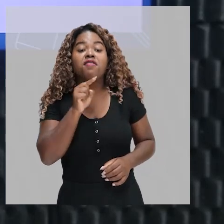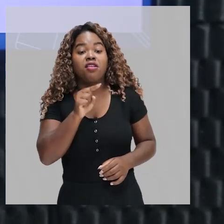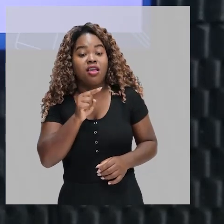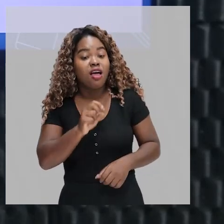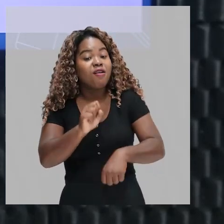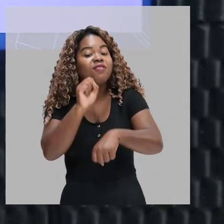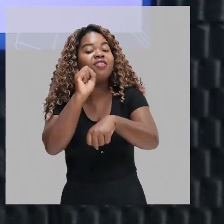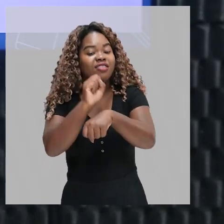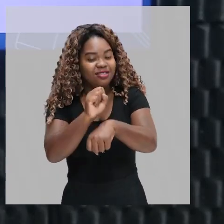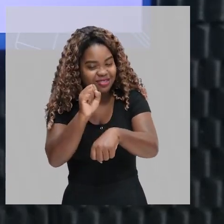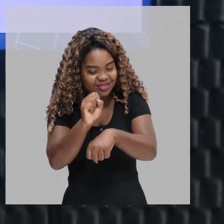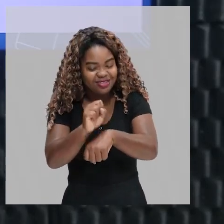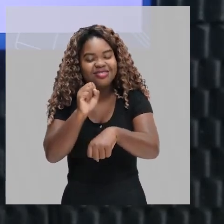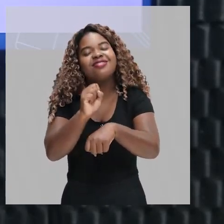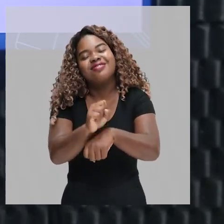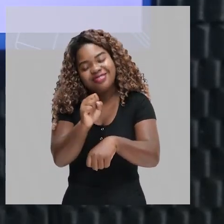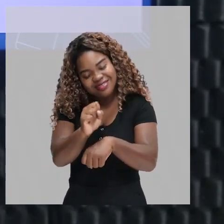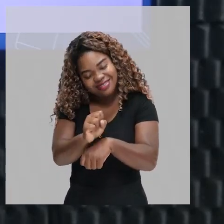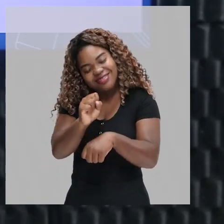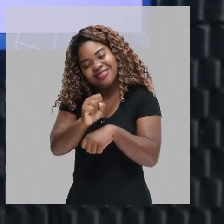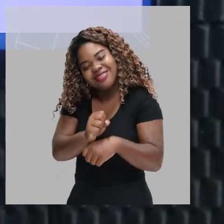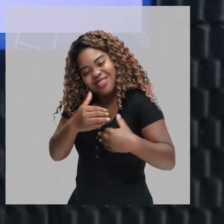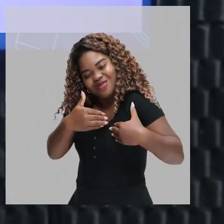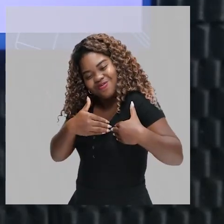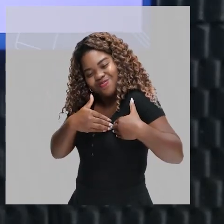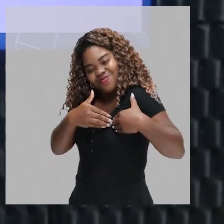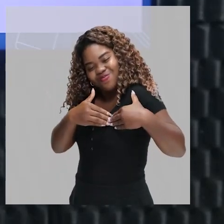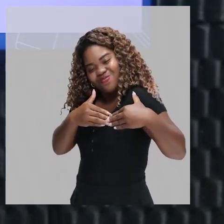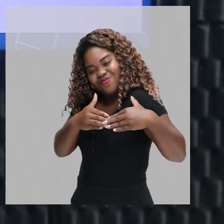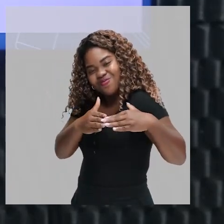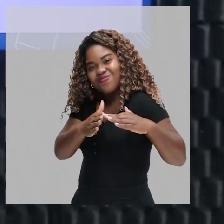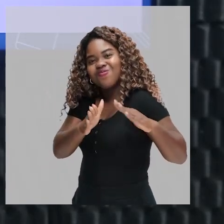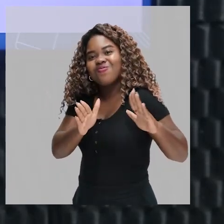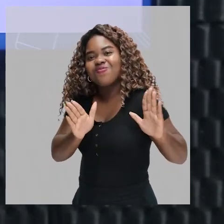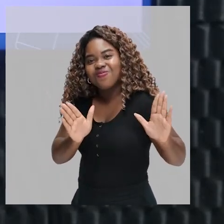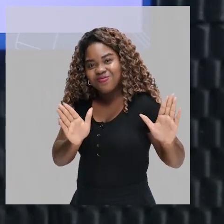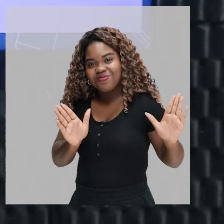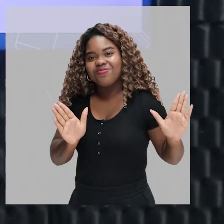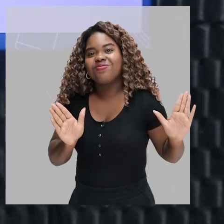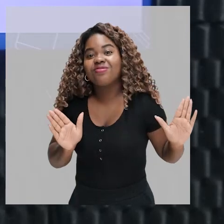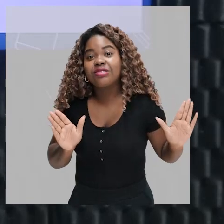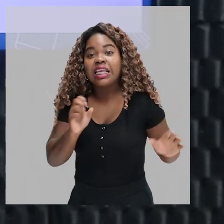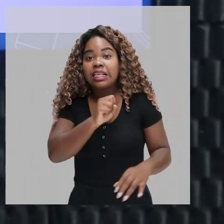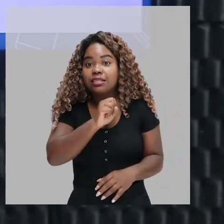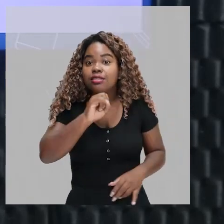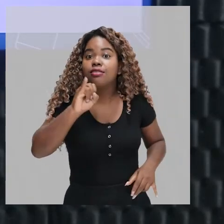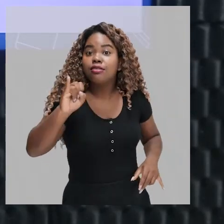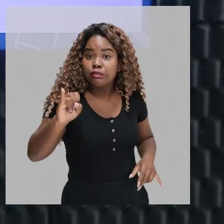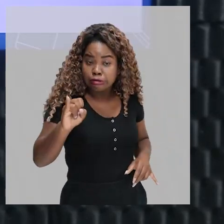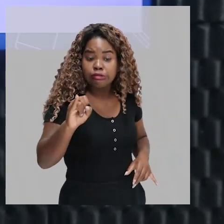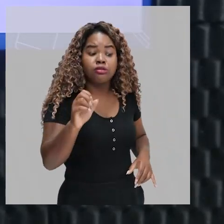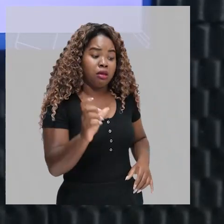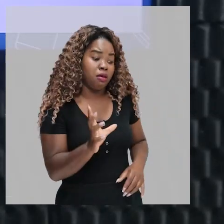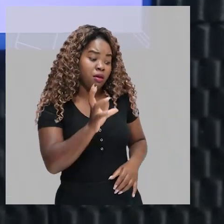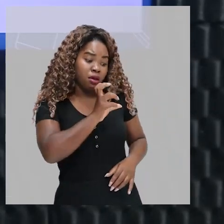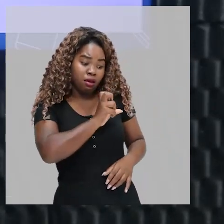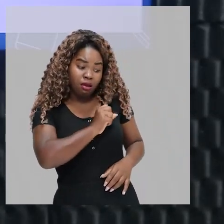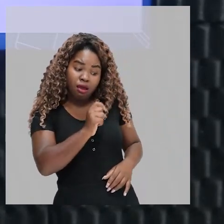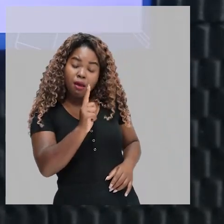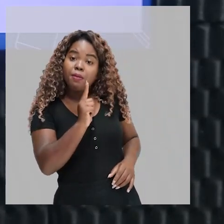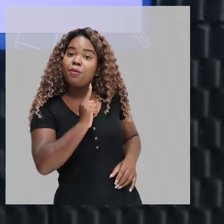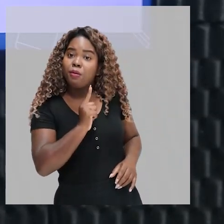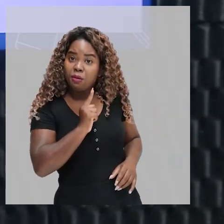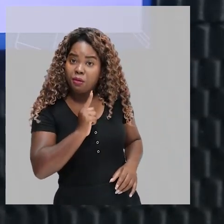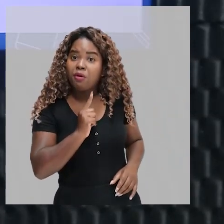esperar o meu coração cura você ainda existe amor